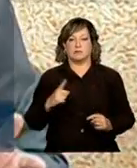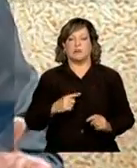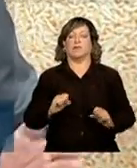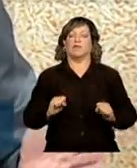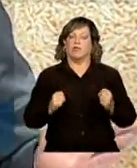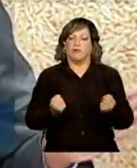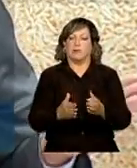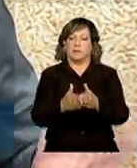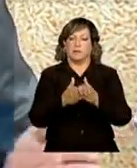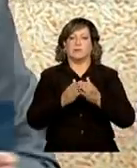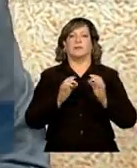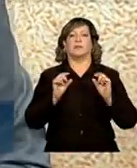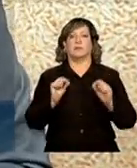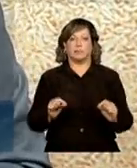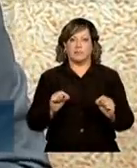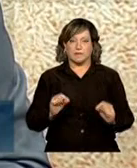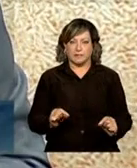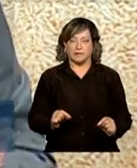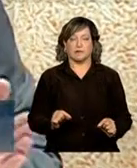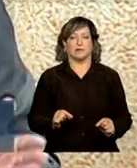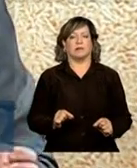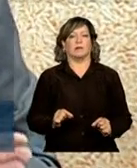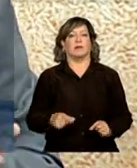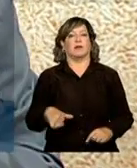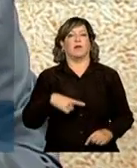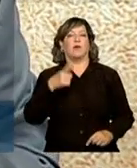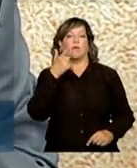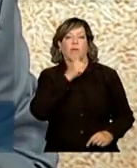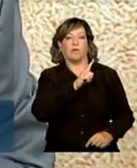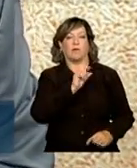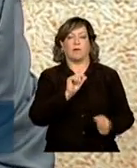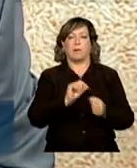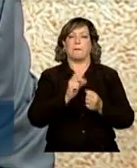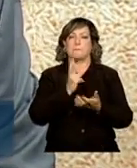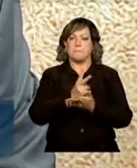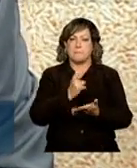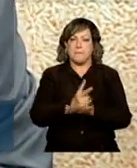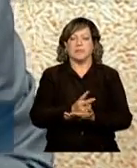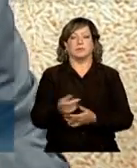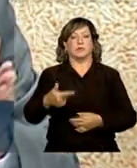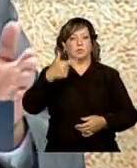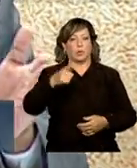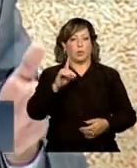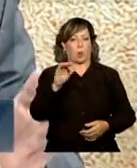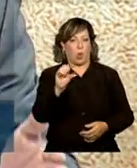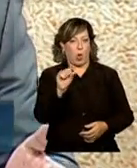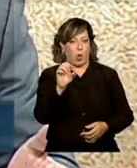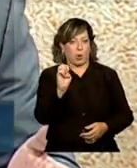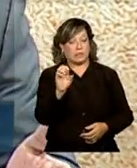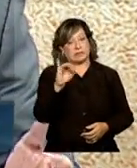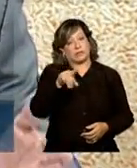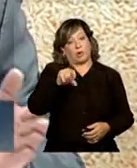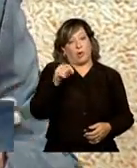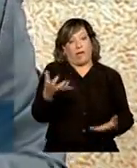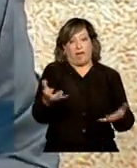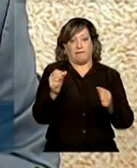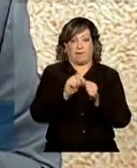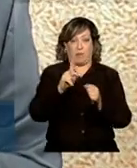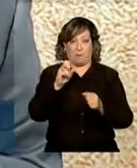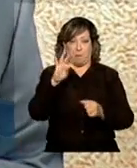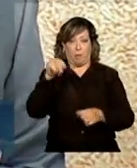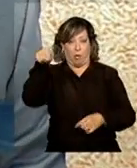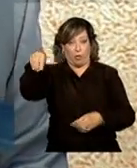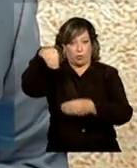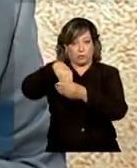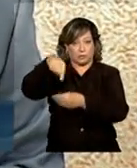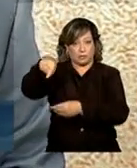reforçando nós estamos reforçando que eh mesmo acompanhamento da segunda dose se se optar fazer no posto saúde